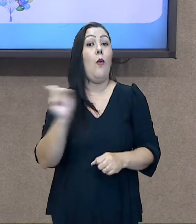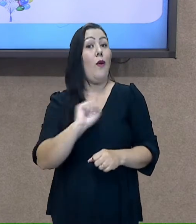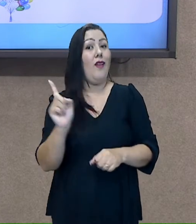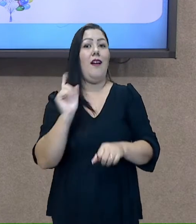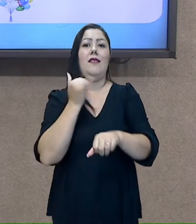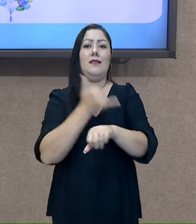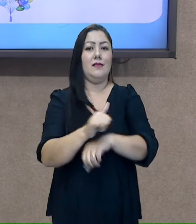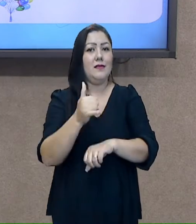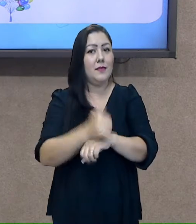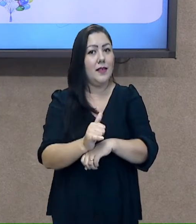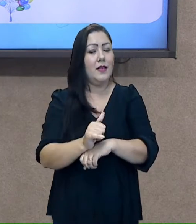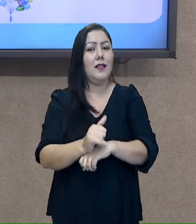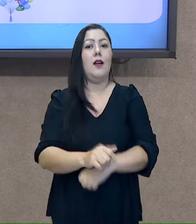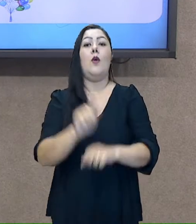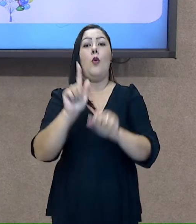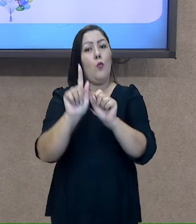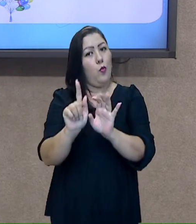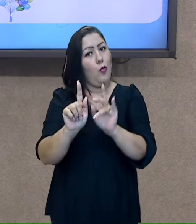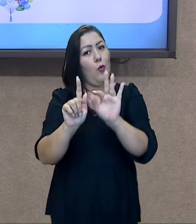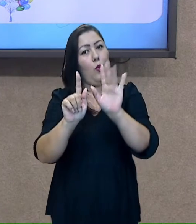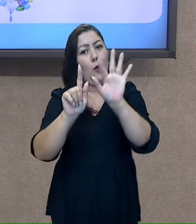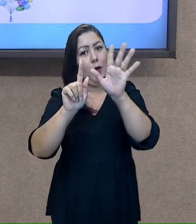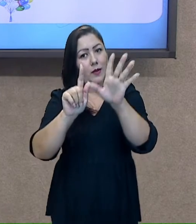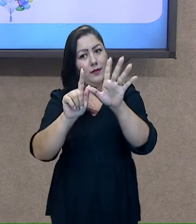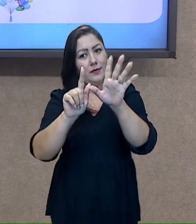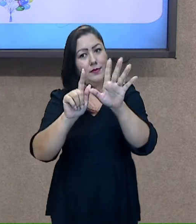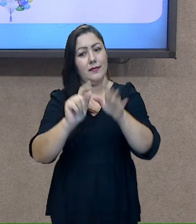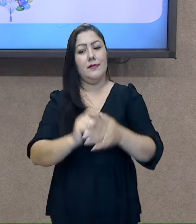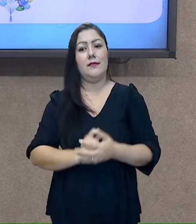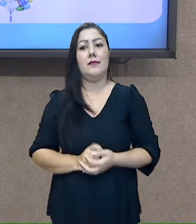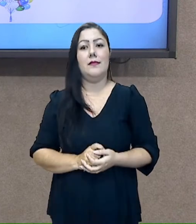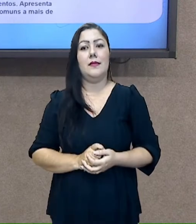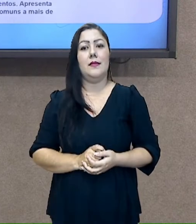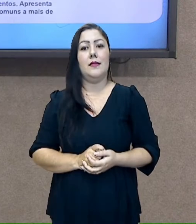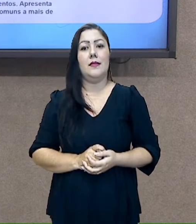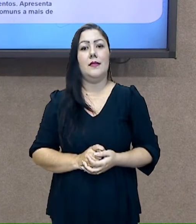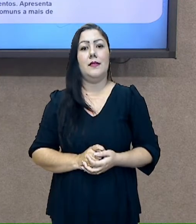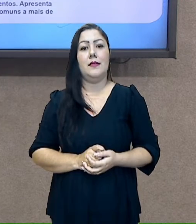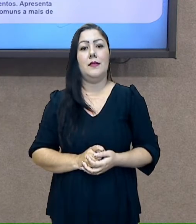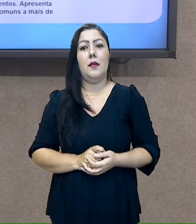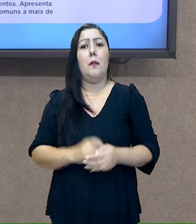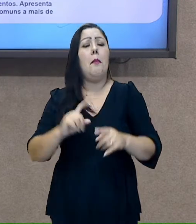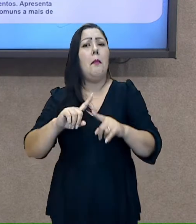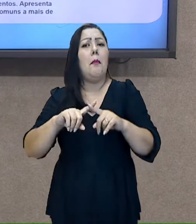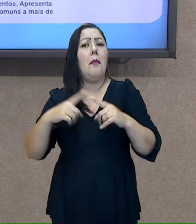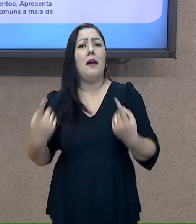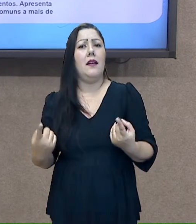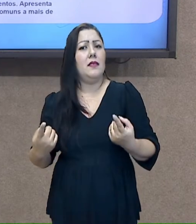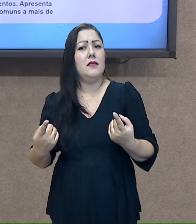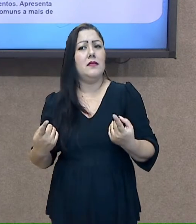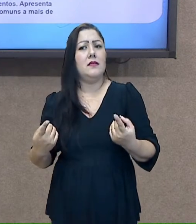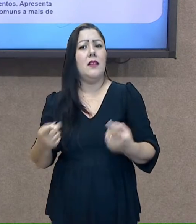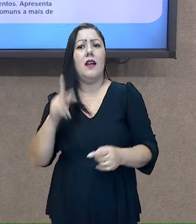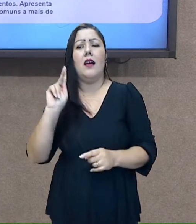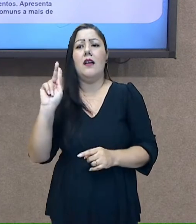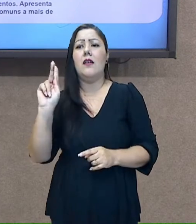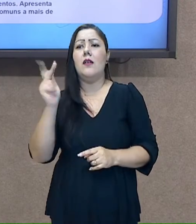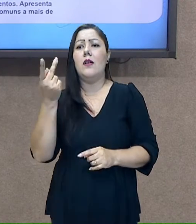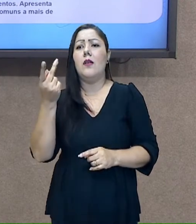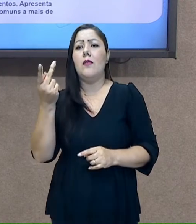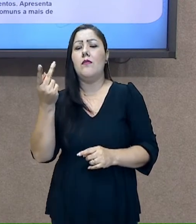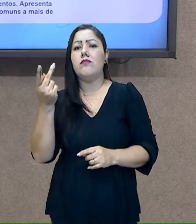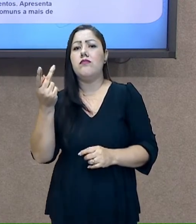metal, gás nobre, mas não apareceu o hidrogênio. E nós vamos